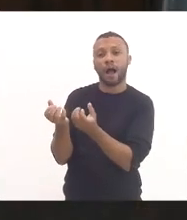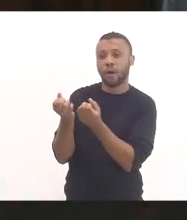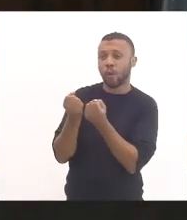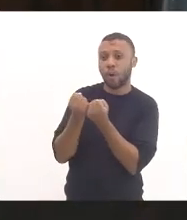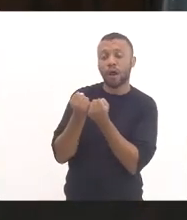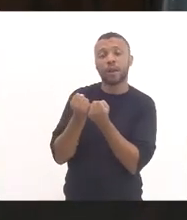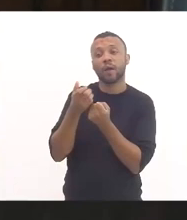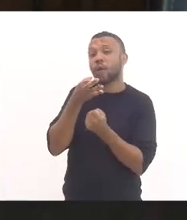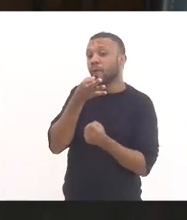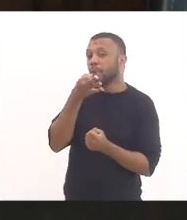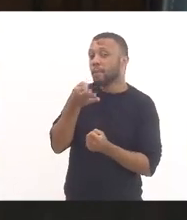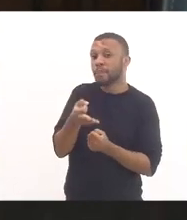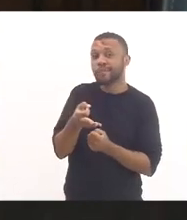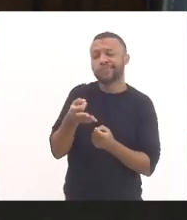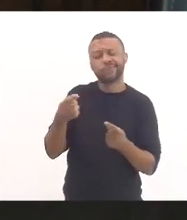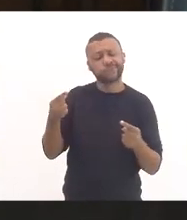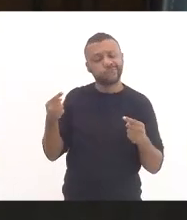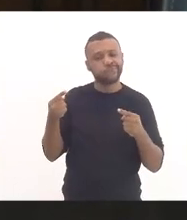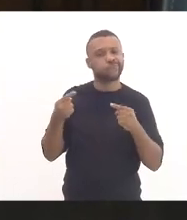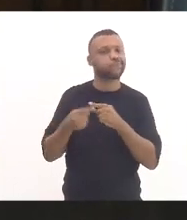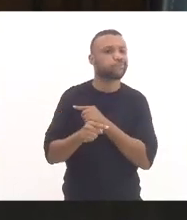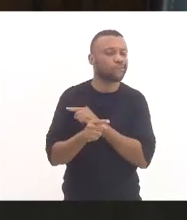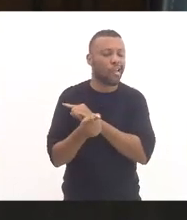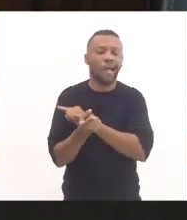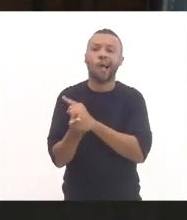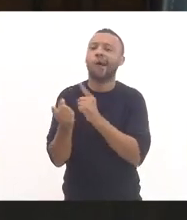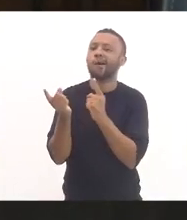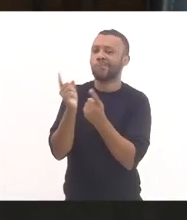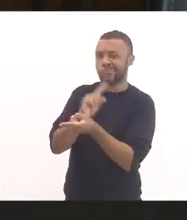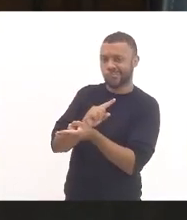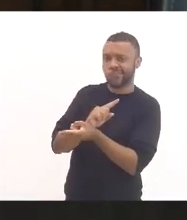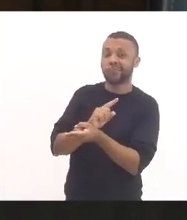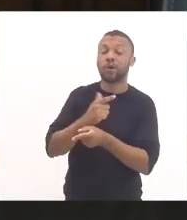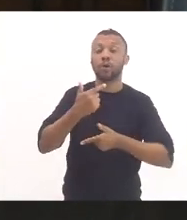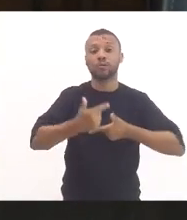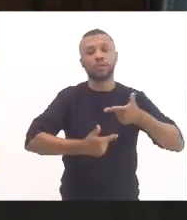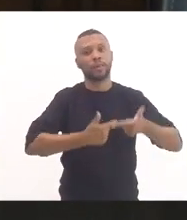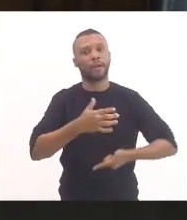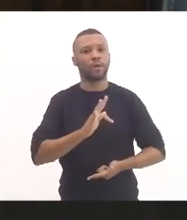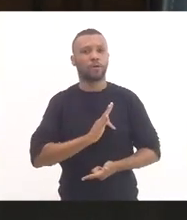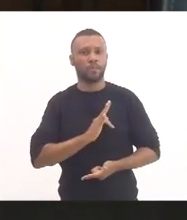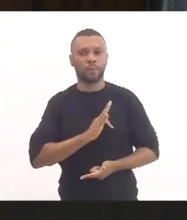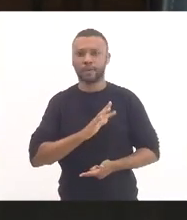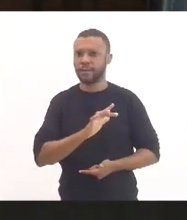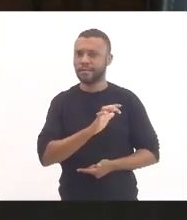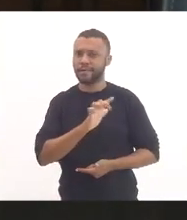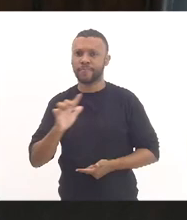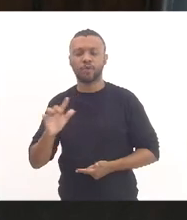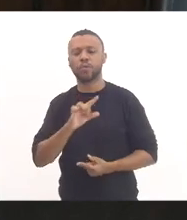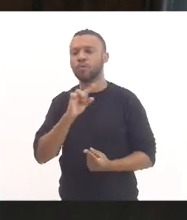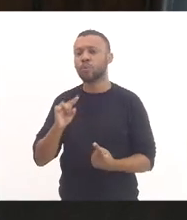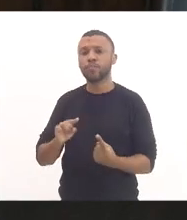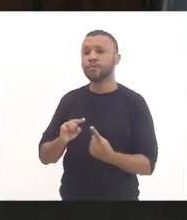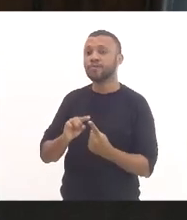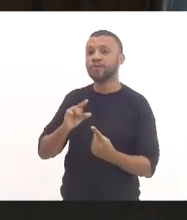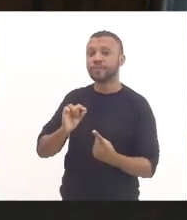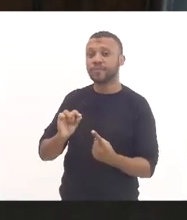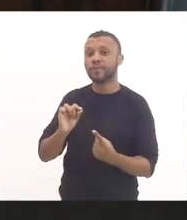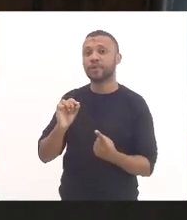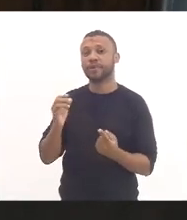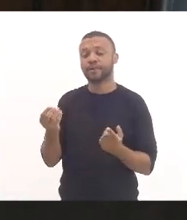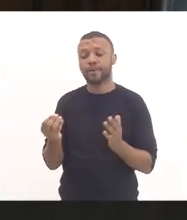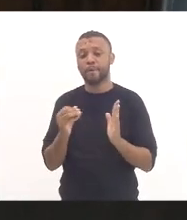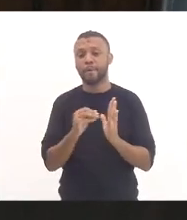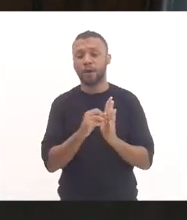visão absolutamente distorcida da atividade policial ao inserir dentro